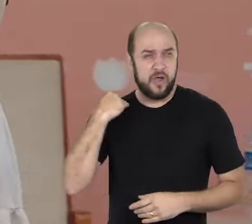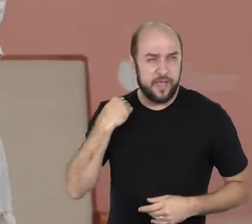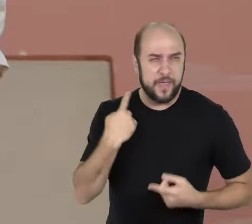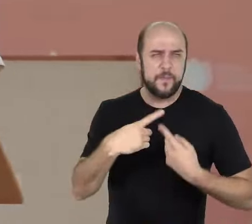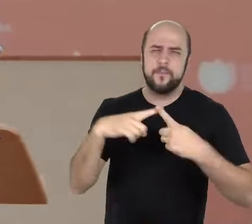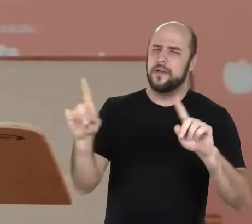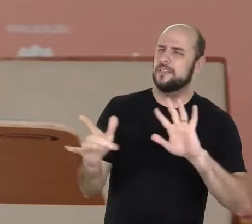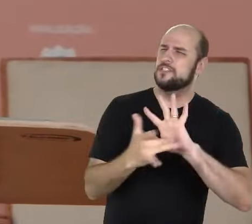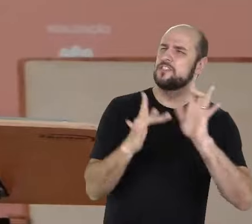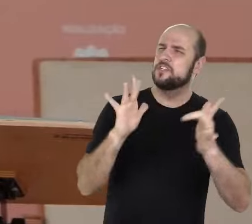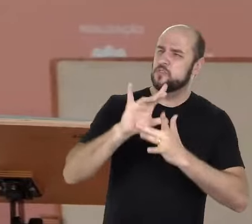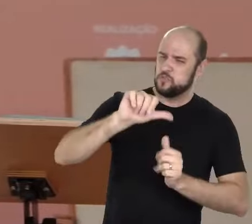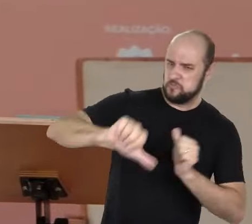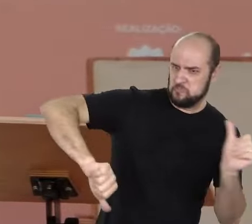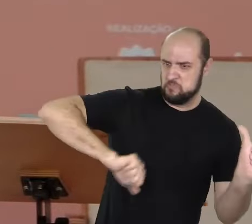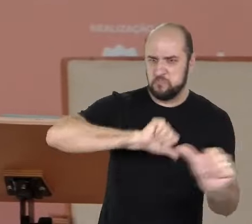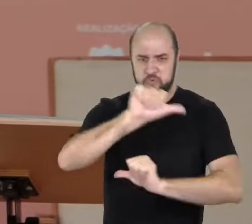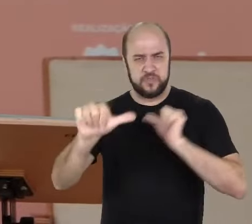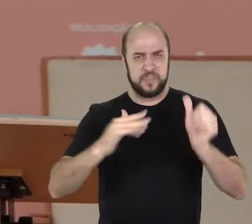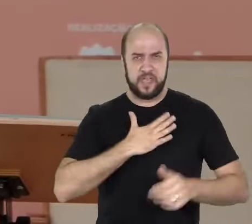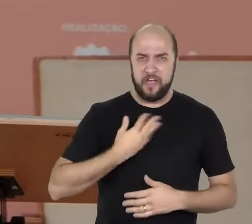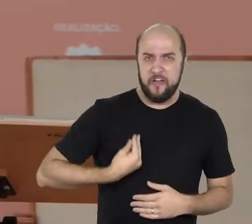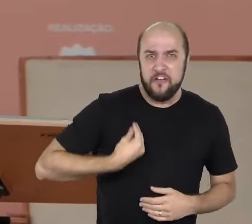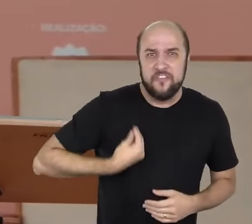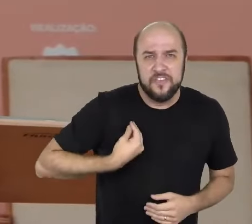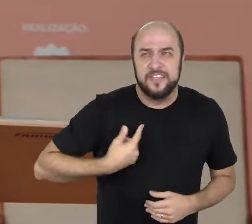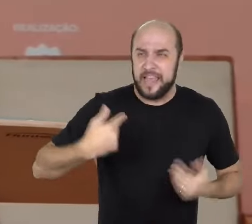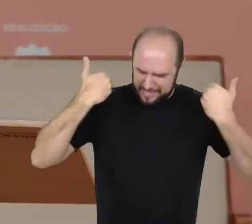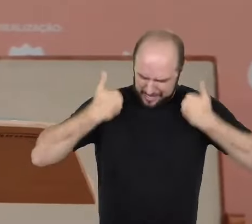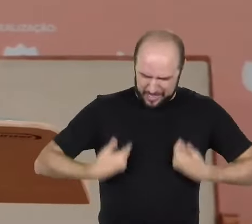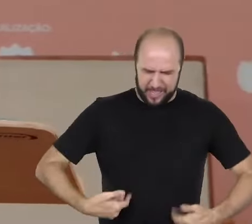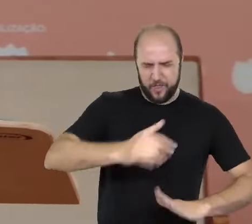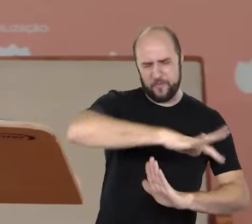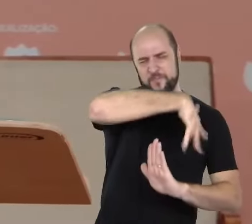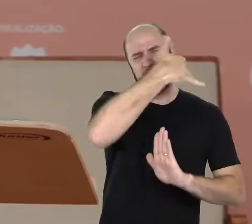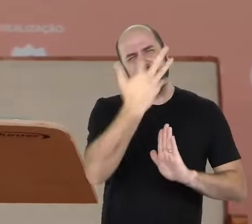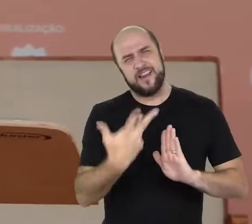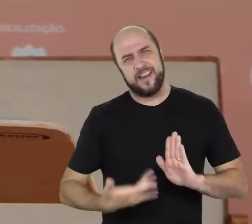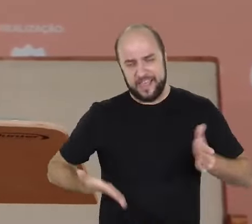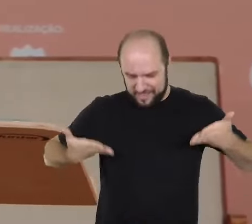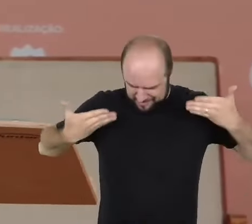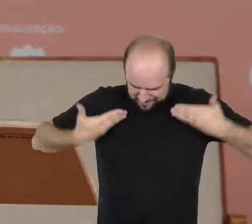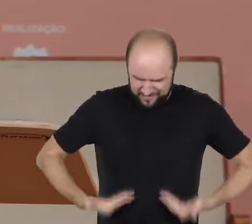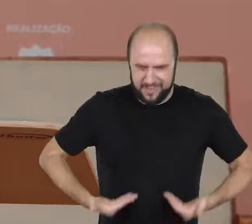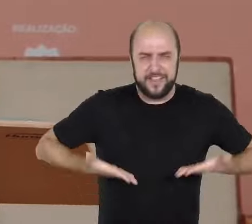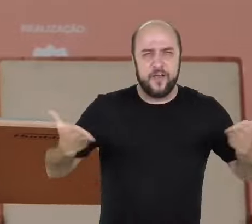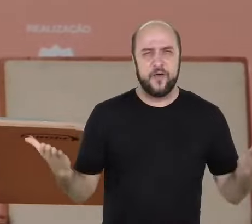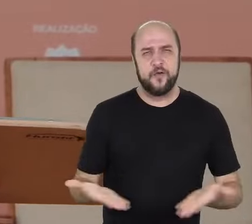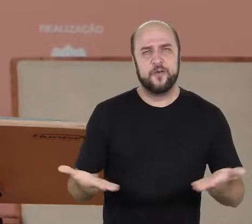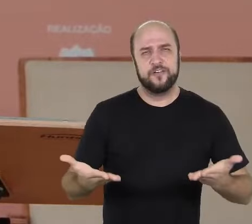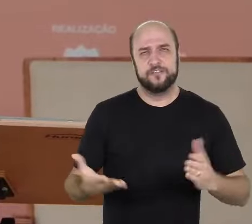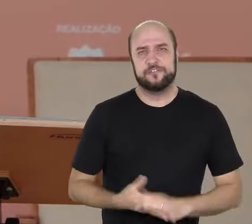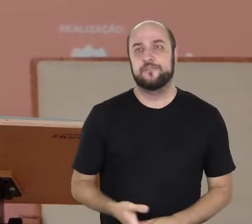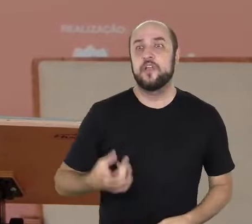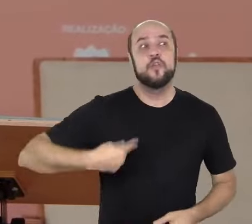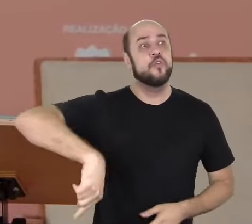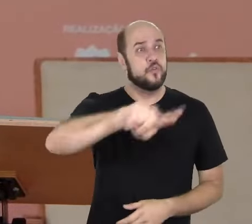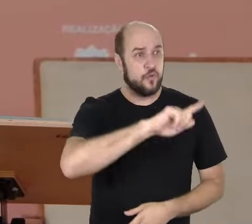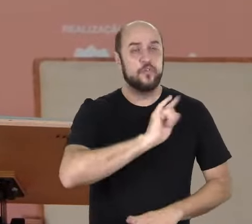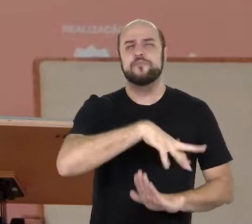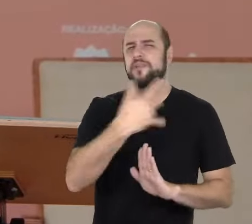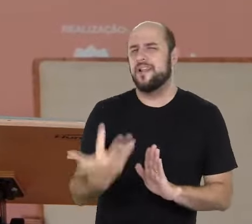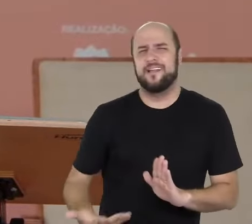mas Jesus mudou minha sorte, sou um milagre, estou aqui. Então, nós somos um milagre. A